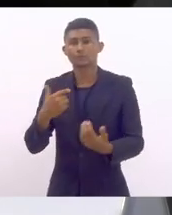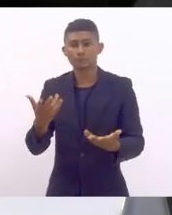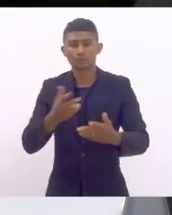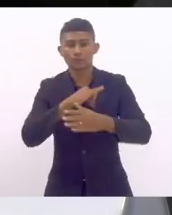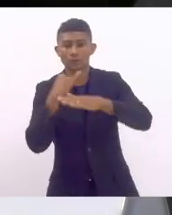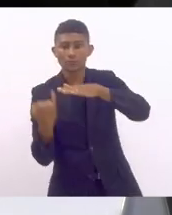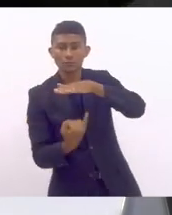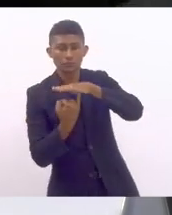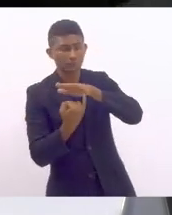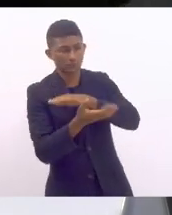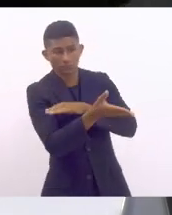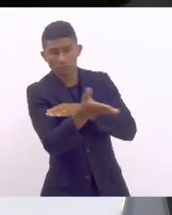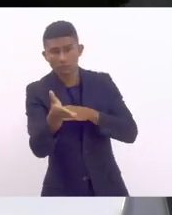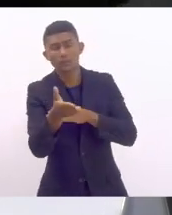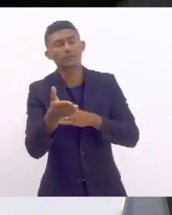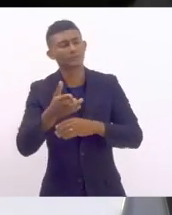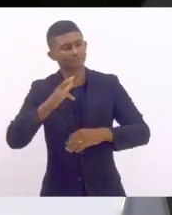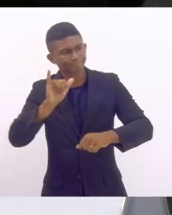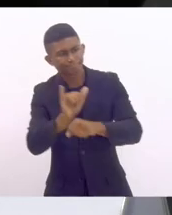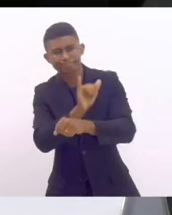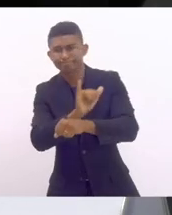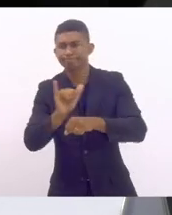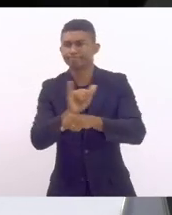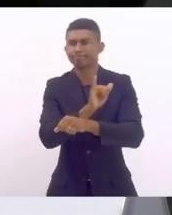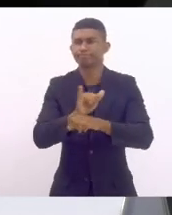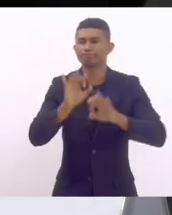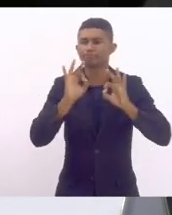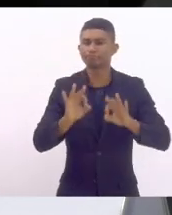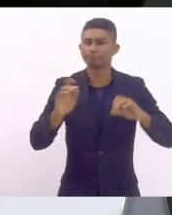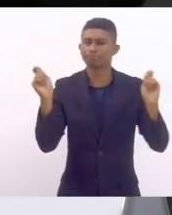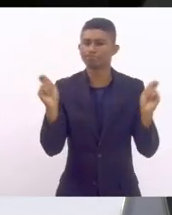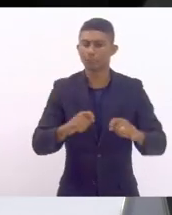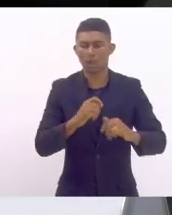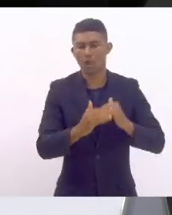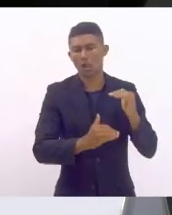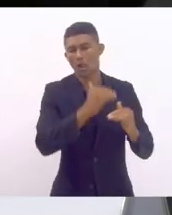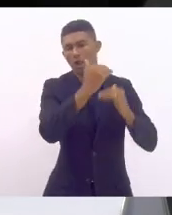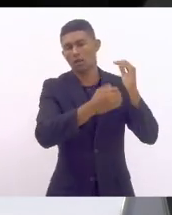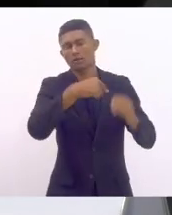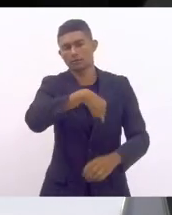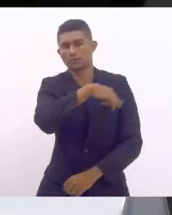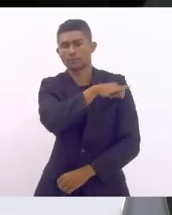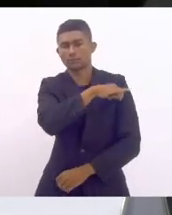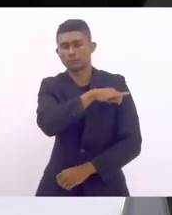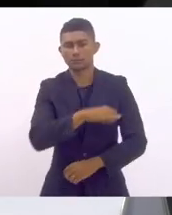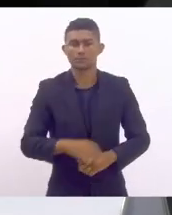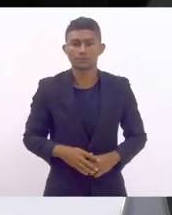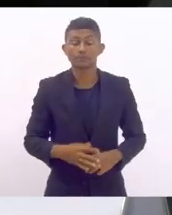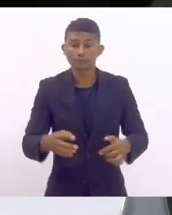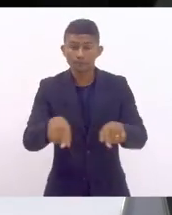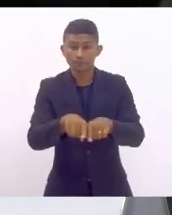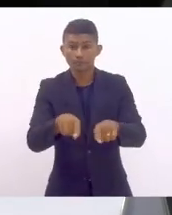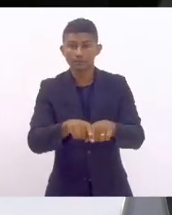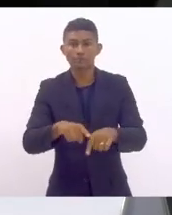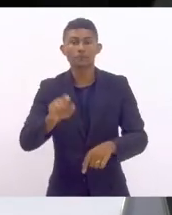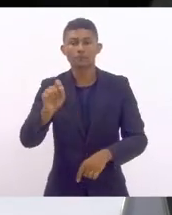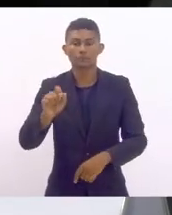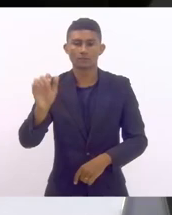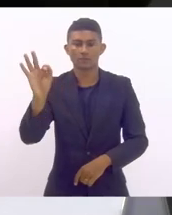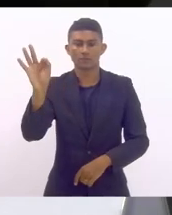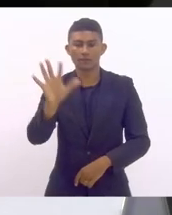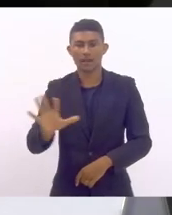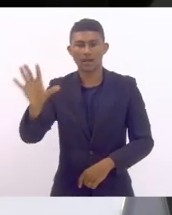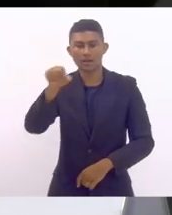instituições tem esse papel estratégico de desenvolvimento do Estado também a rede Federal desde o